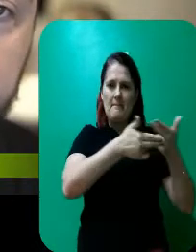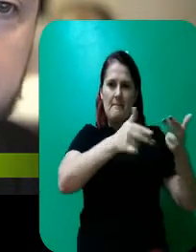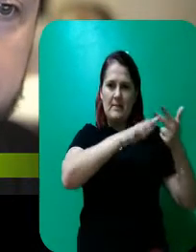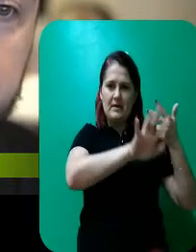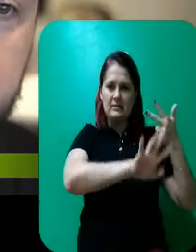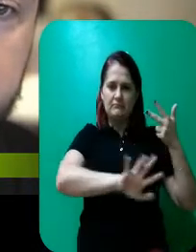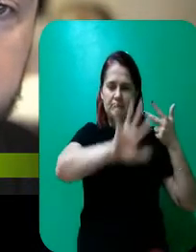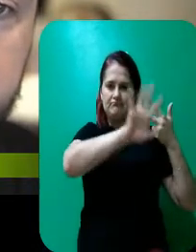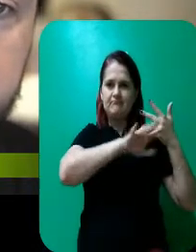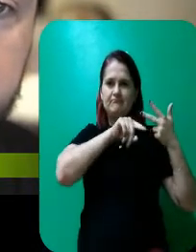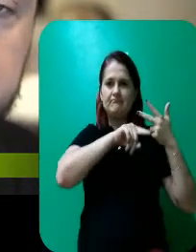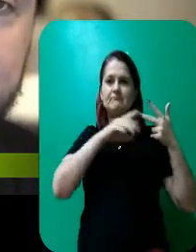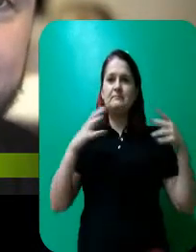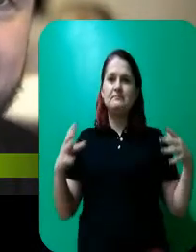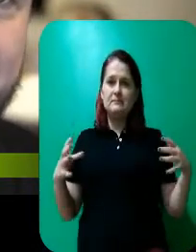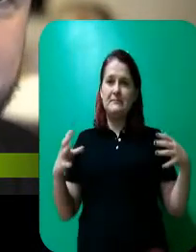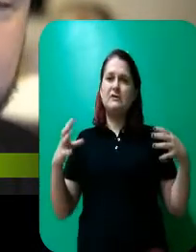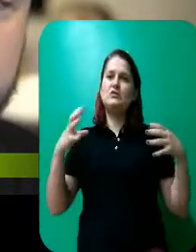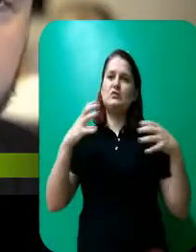da imprensa e de outras coisas,